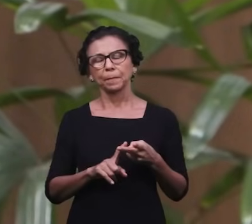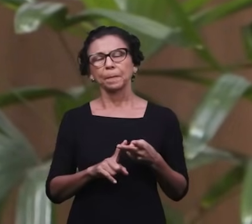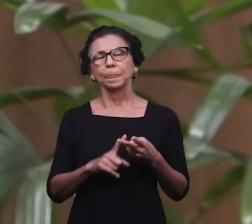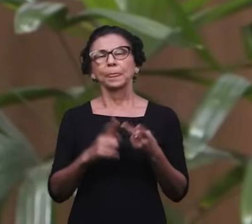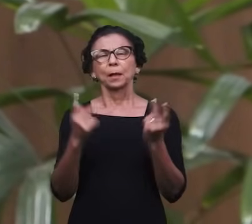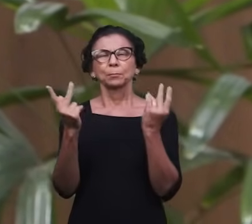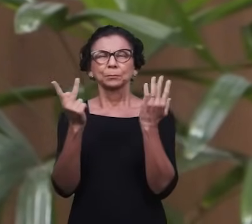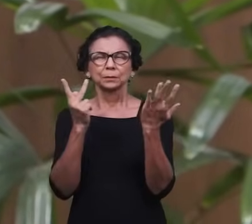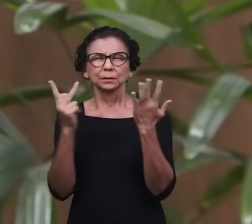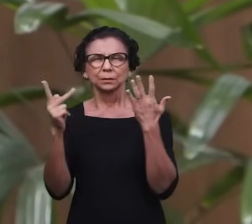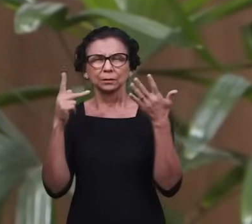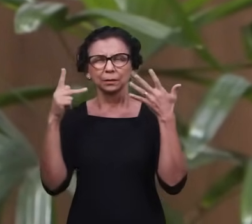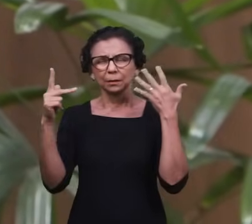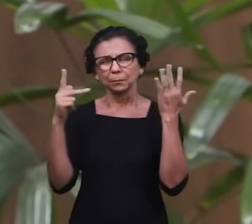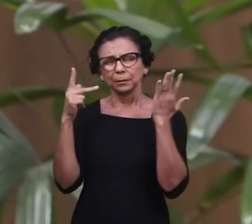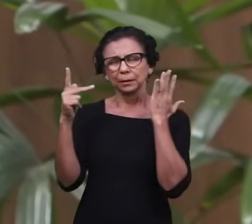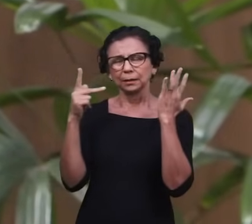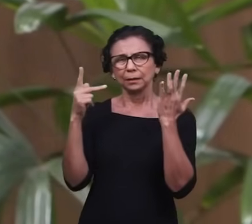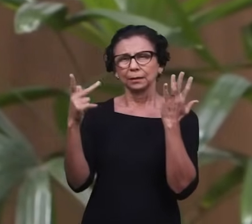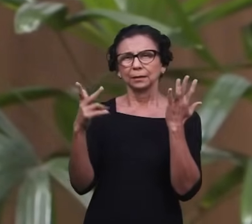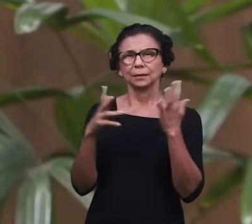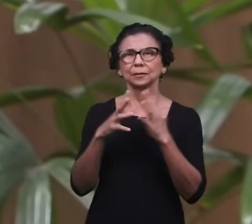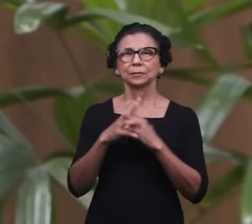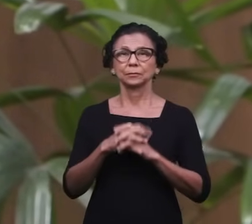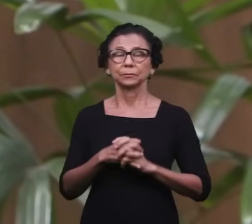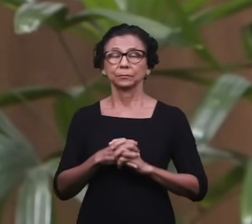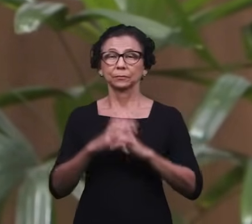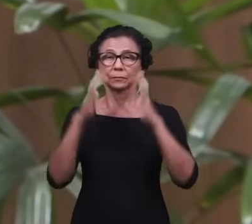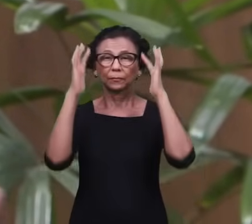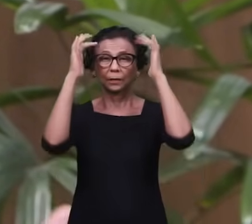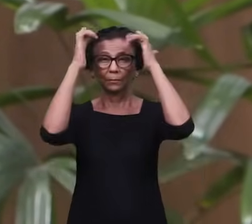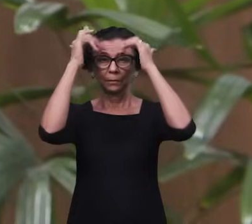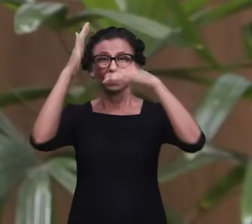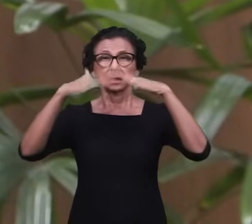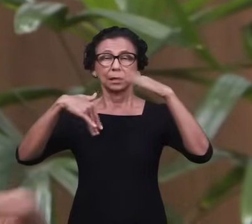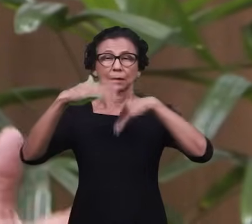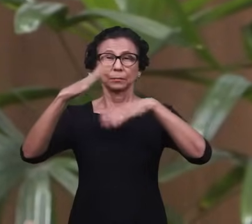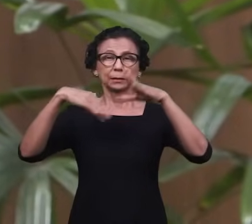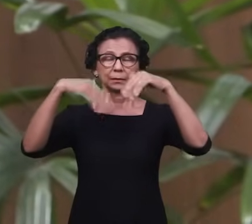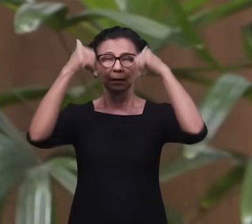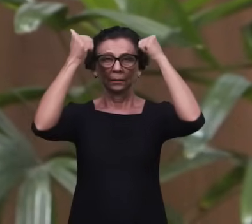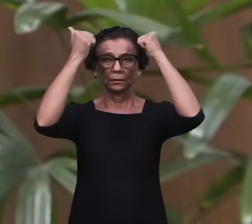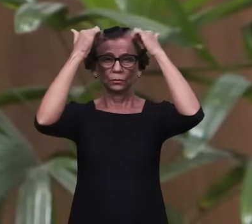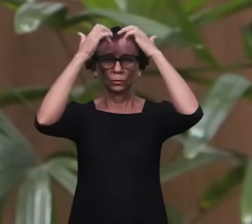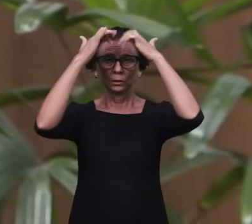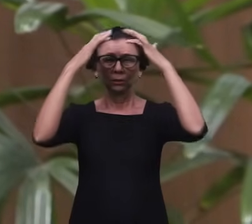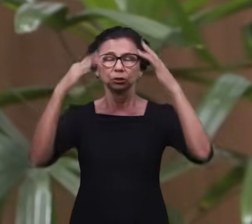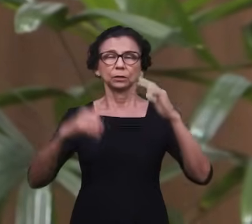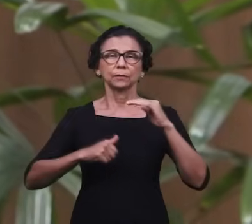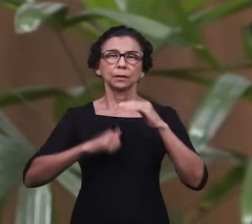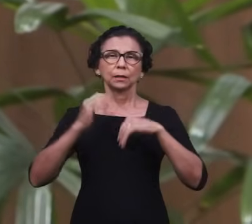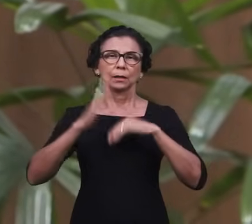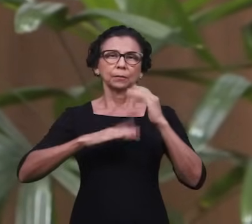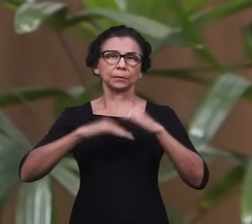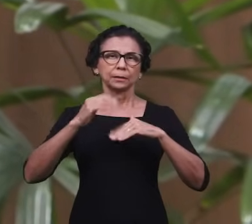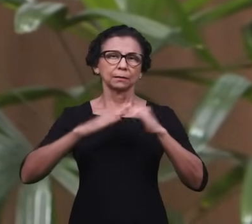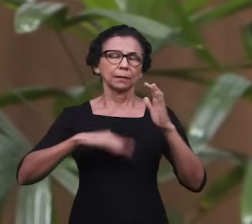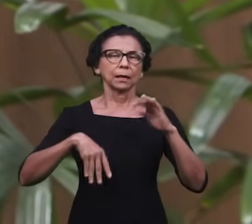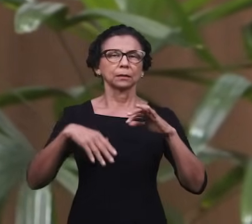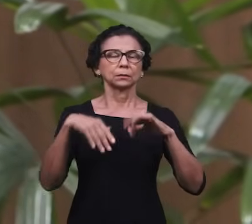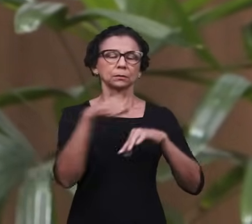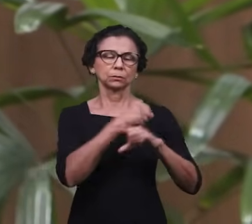psicoterapia, precisa desenvolver as habilidades cognitivas, as habilidades sociais, apoio